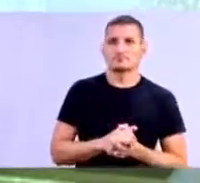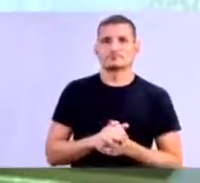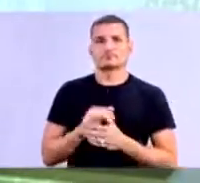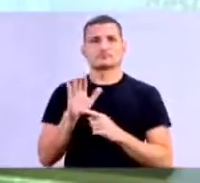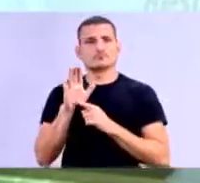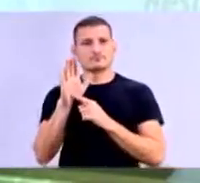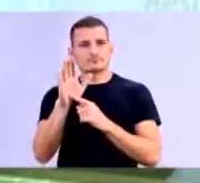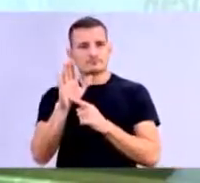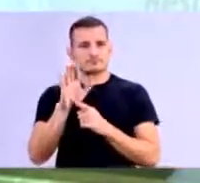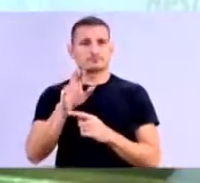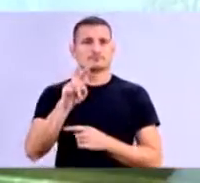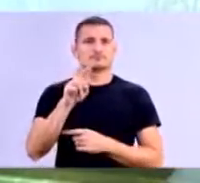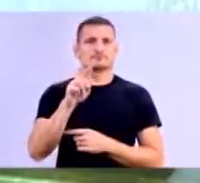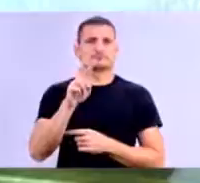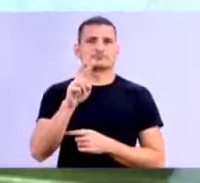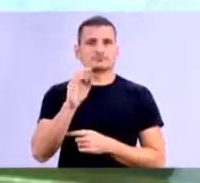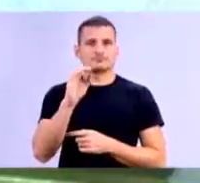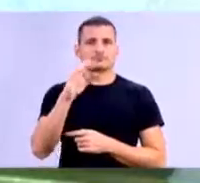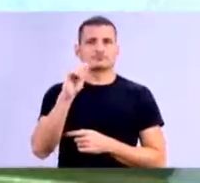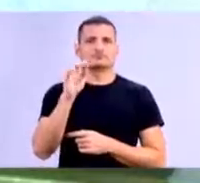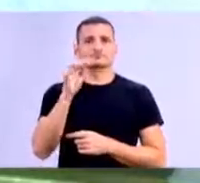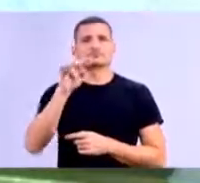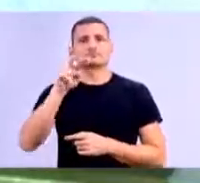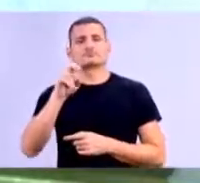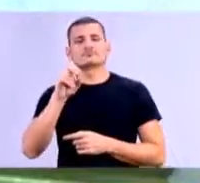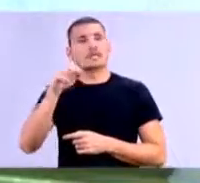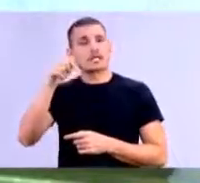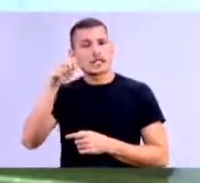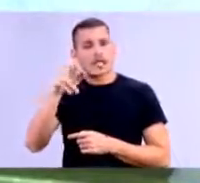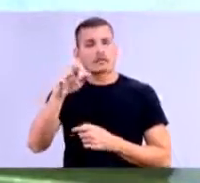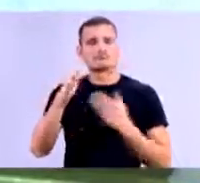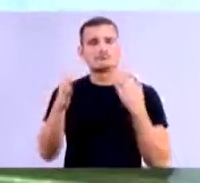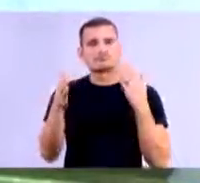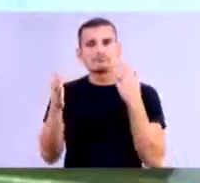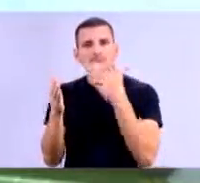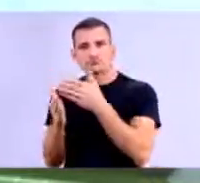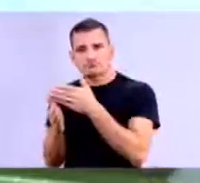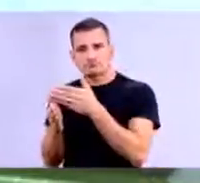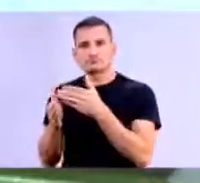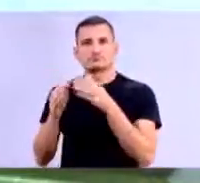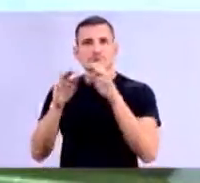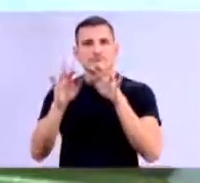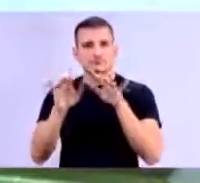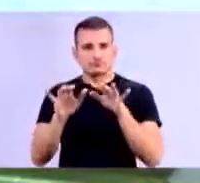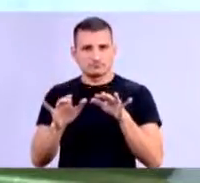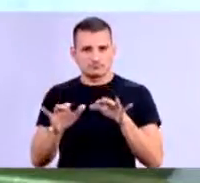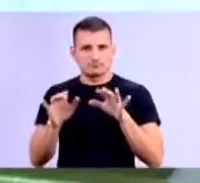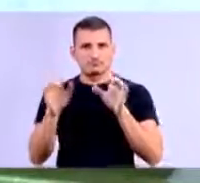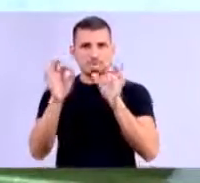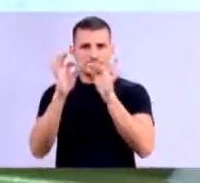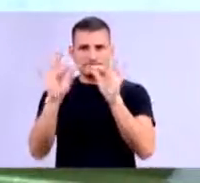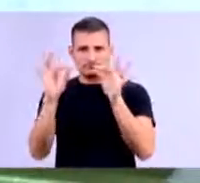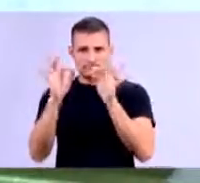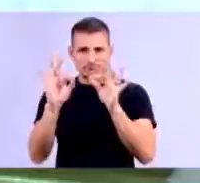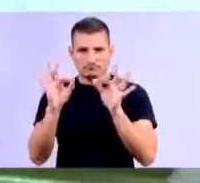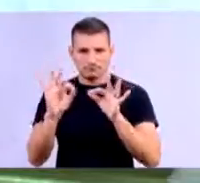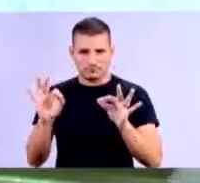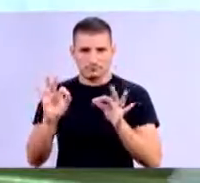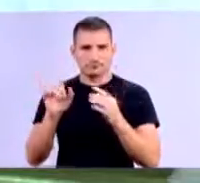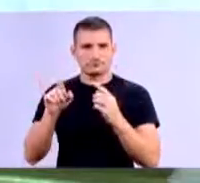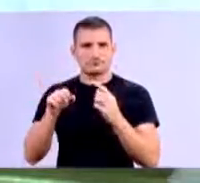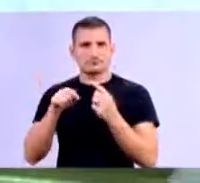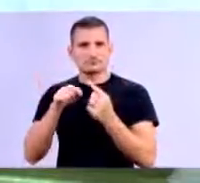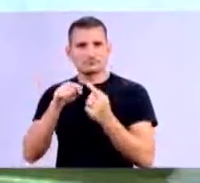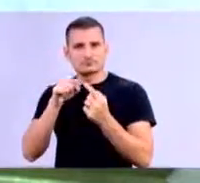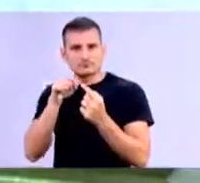um vocativo para quem está direcionado aquele texto, escrever o corpo do texto em si, objetivamente.